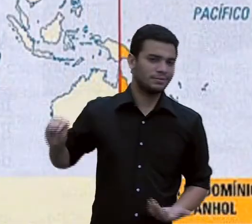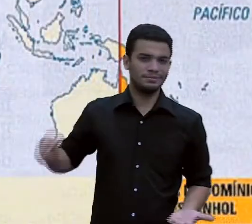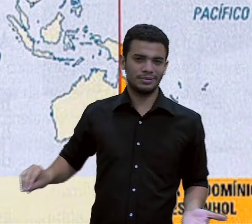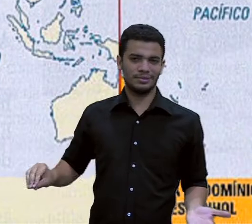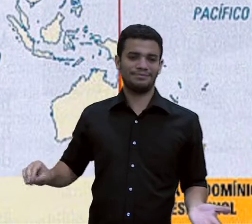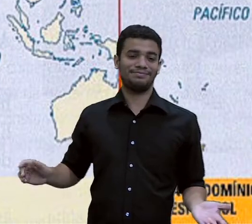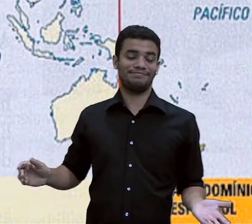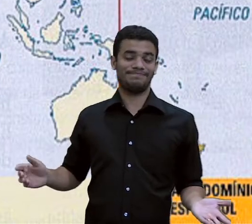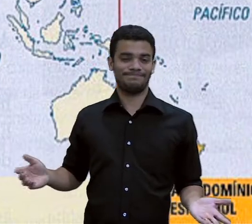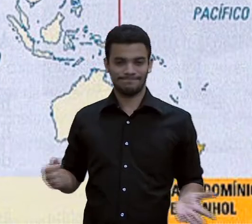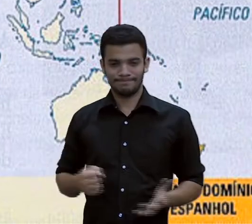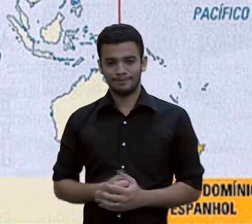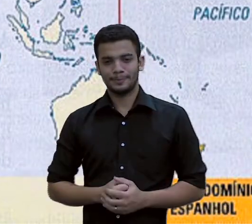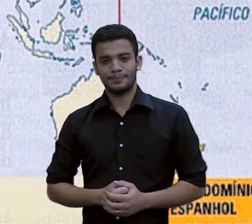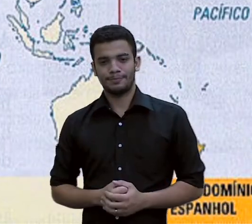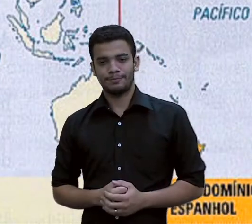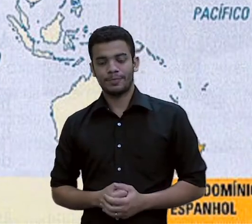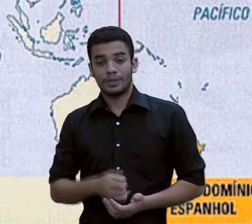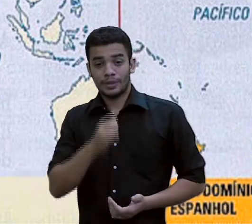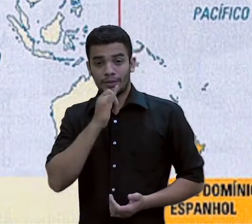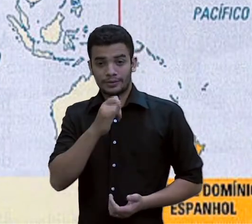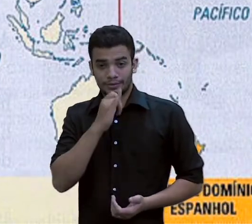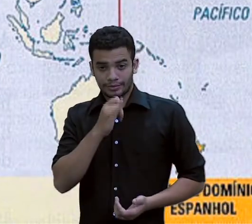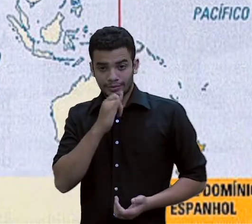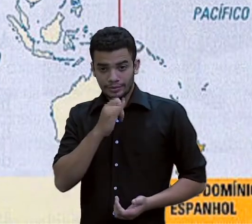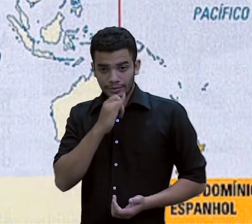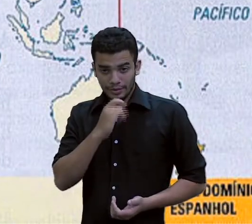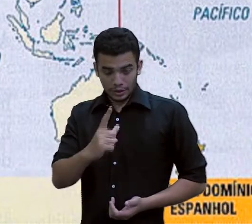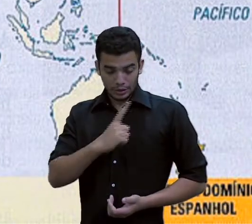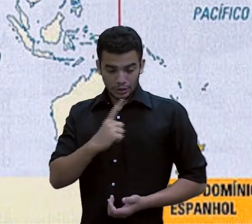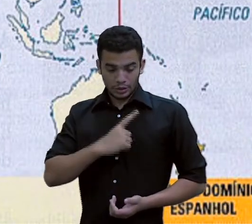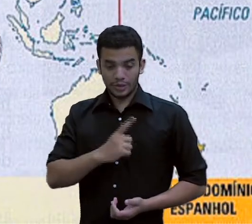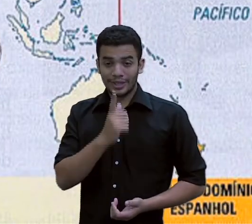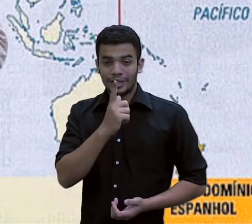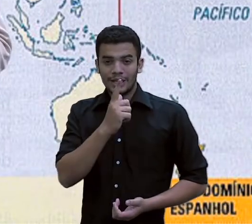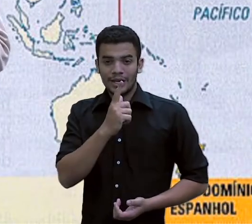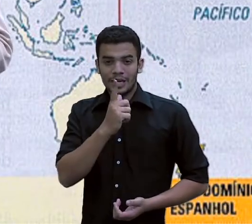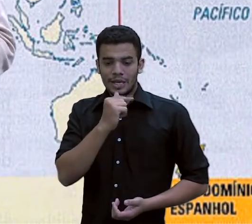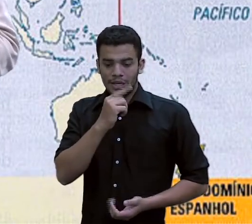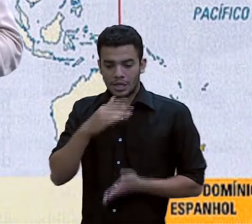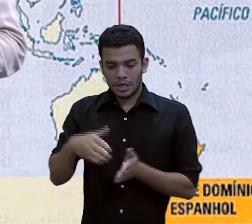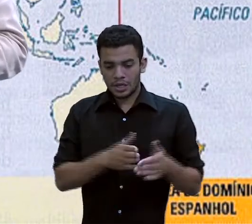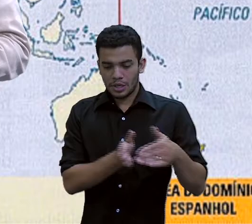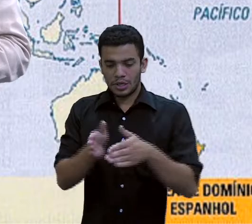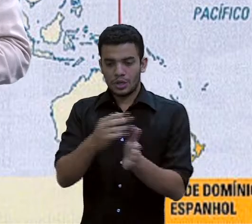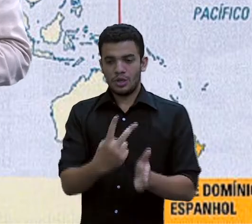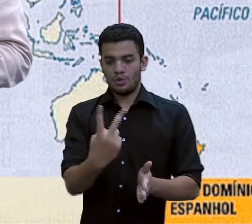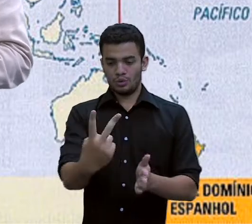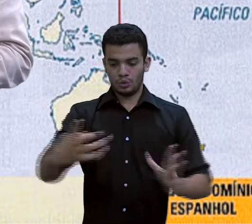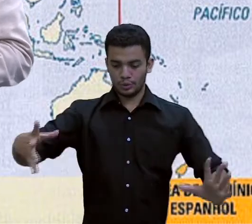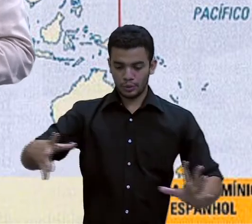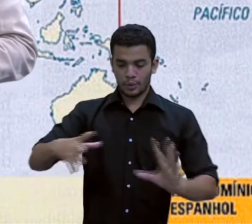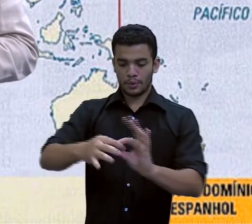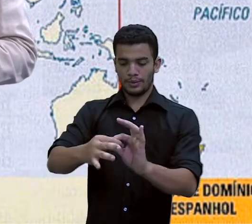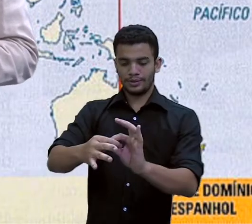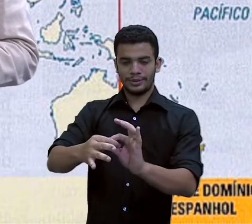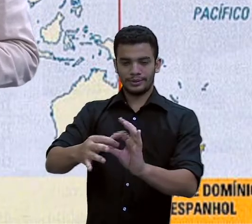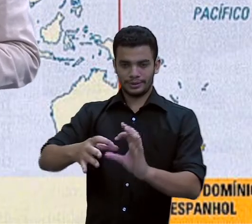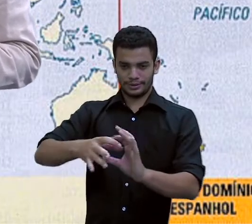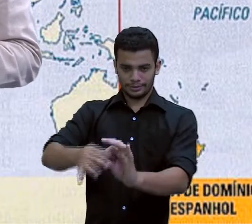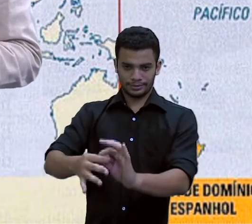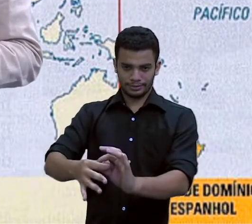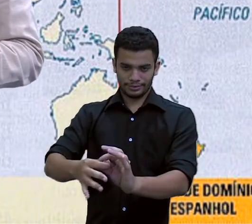a confluência dos rios Paraná e Uruguai, vinha desde o tempo dos